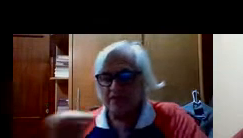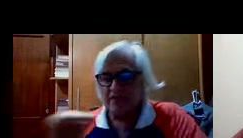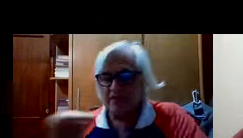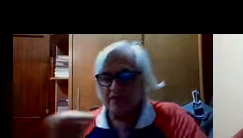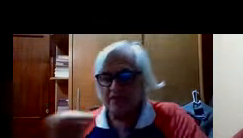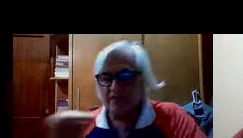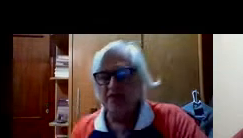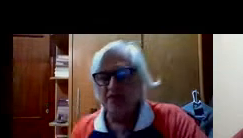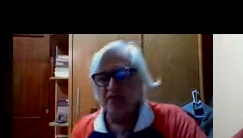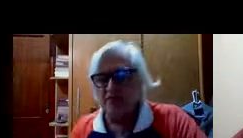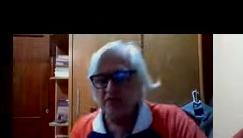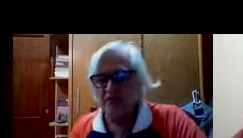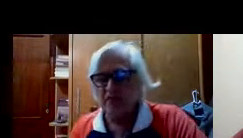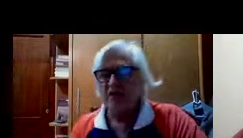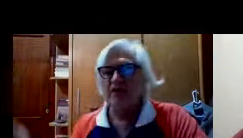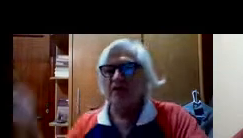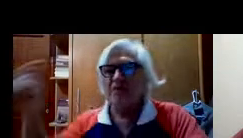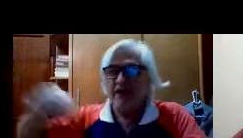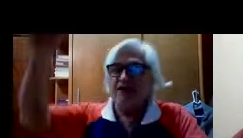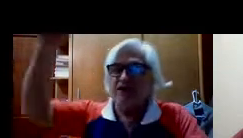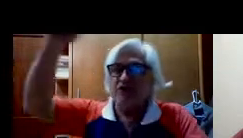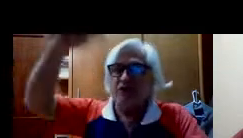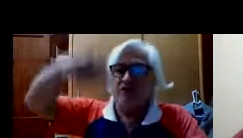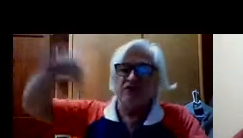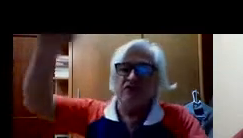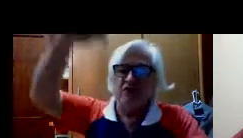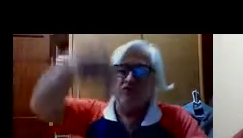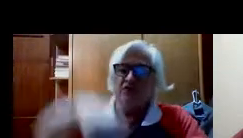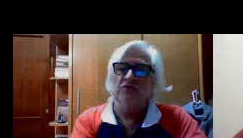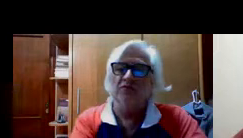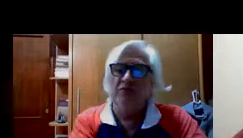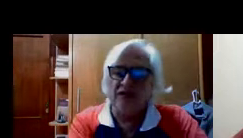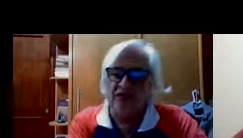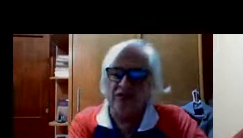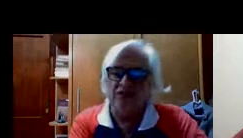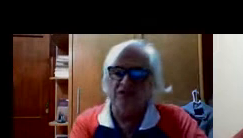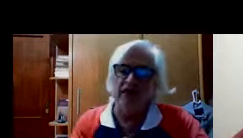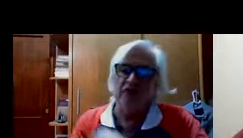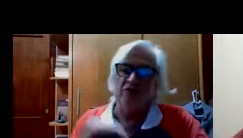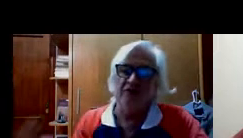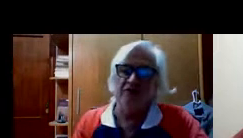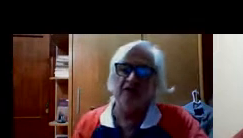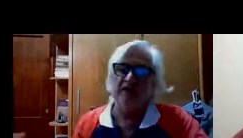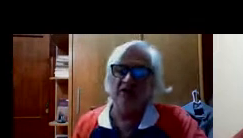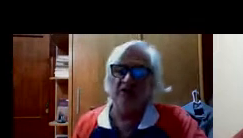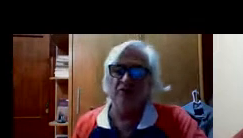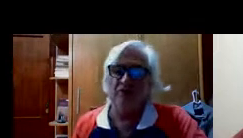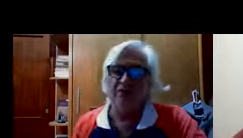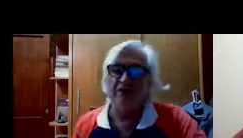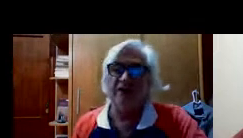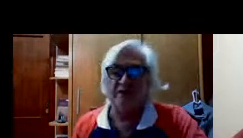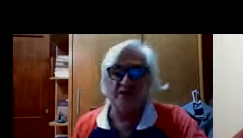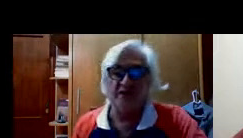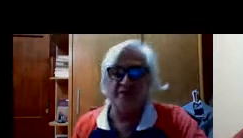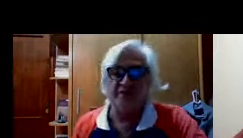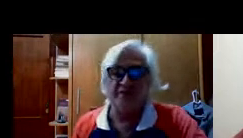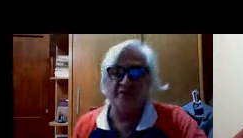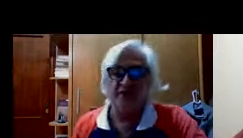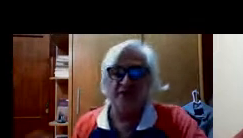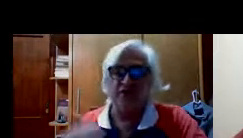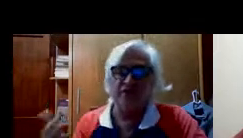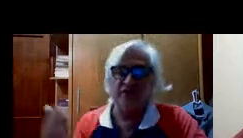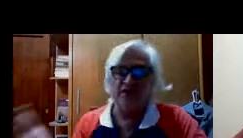película sobre o alumínio que impede que o oxigênio continue penetrando. A alumina é uma